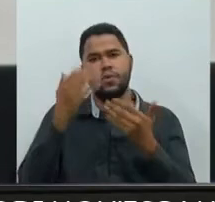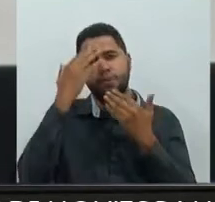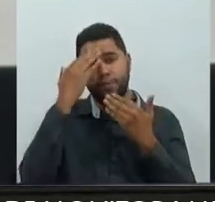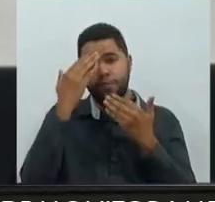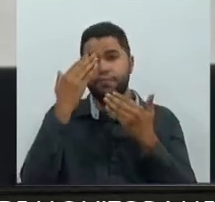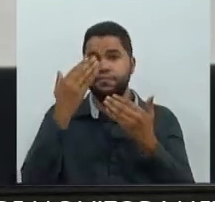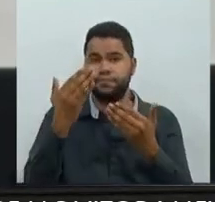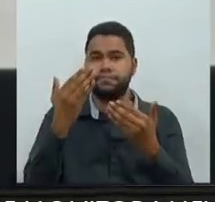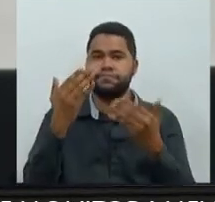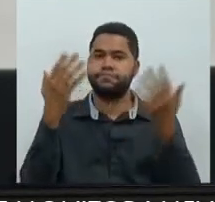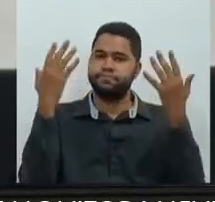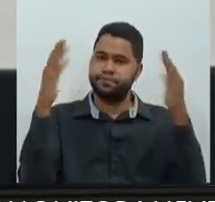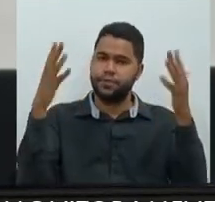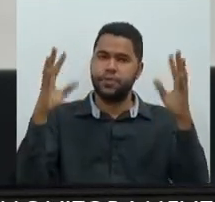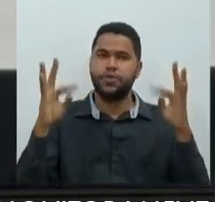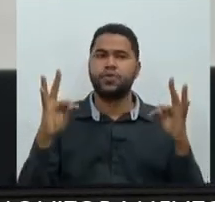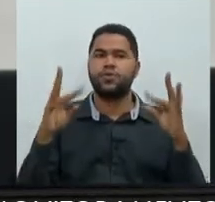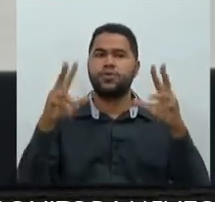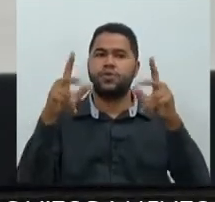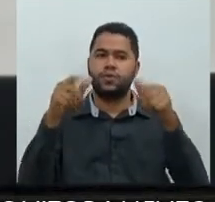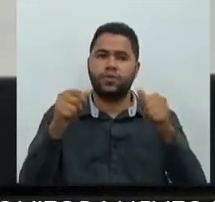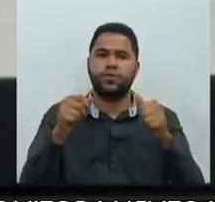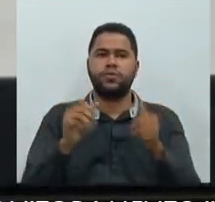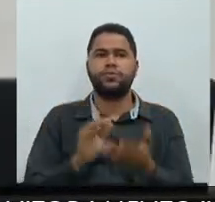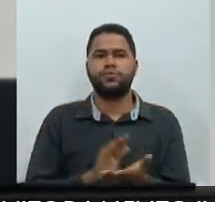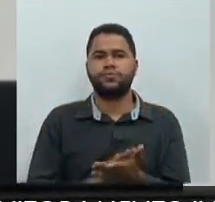obrigado e parabéns a todos vocês.